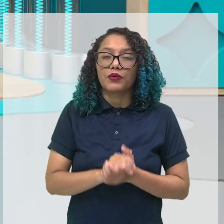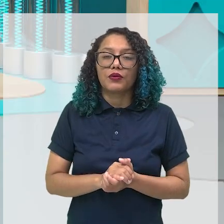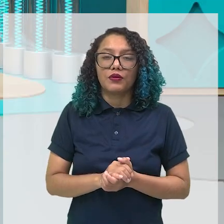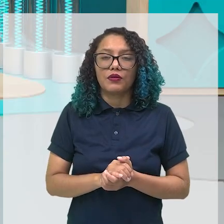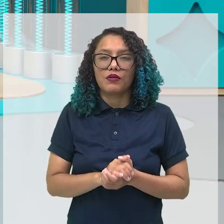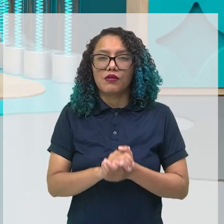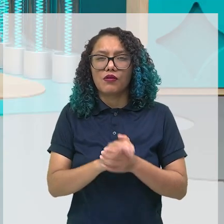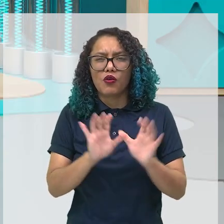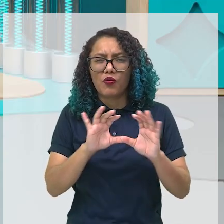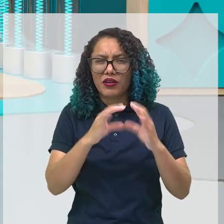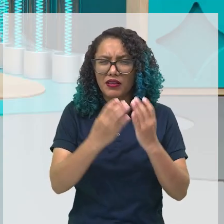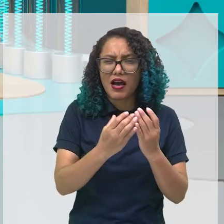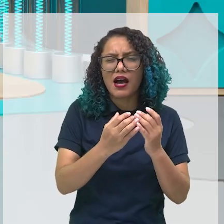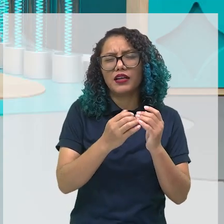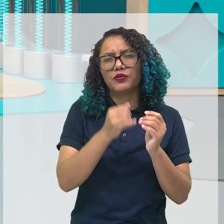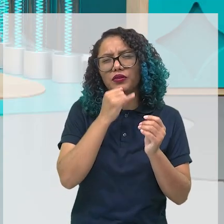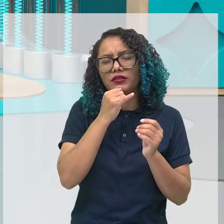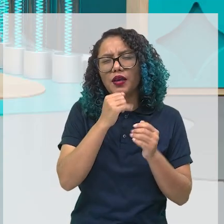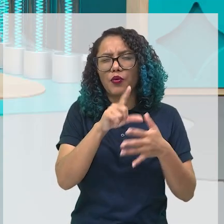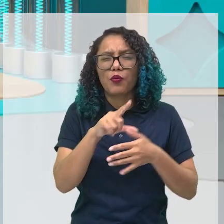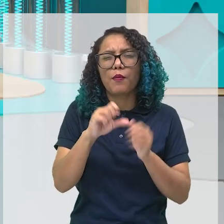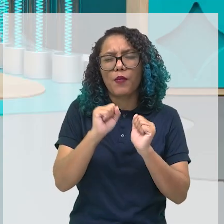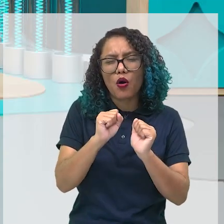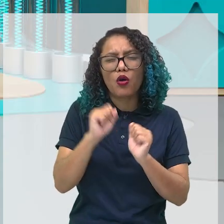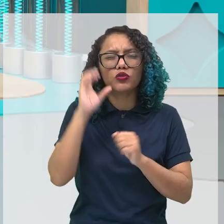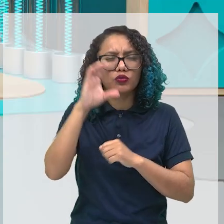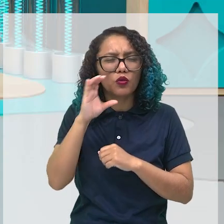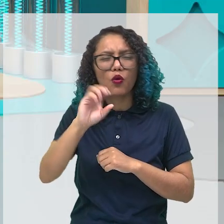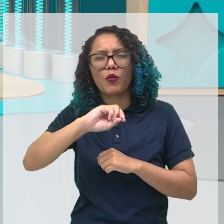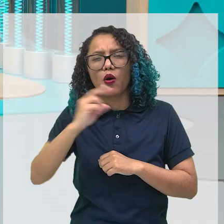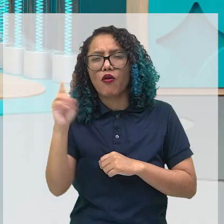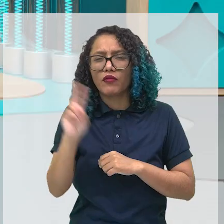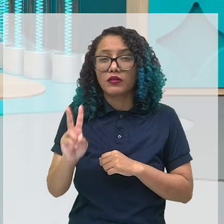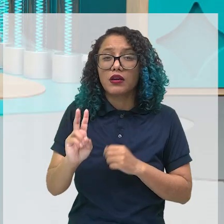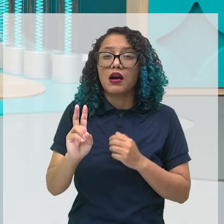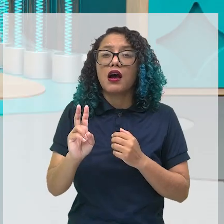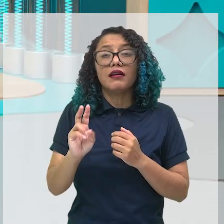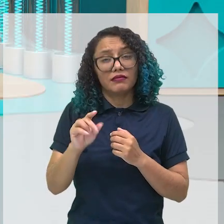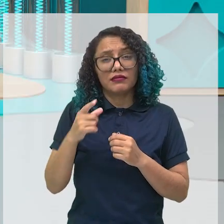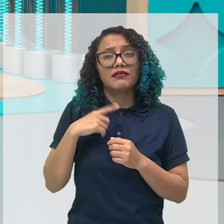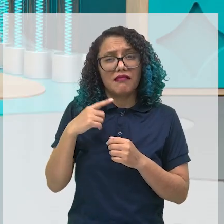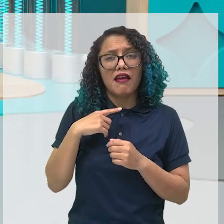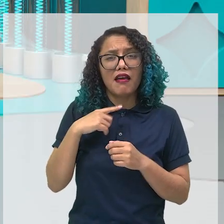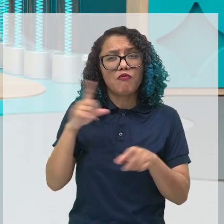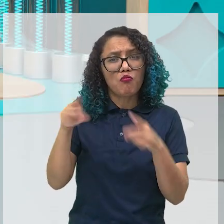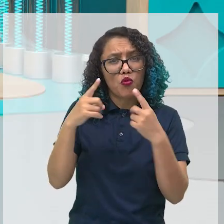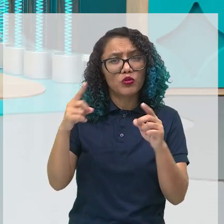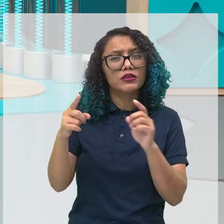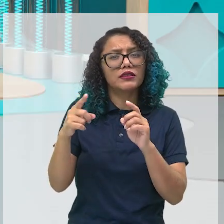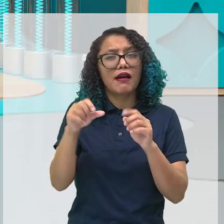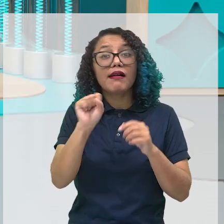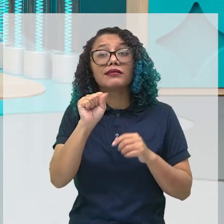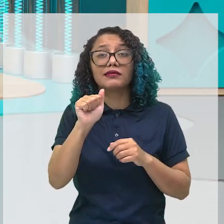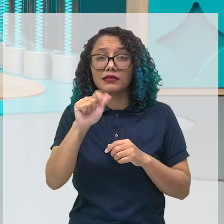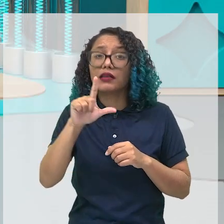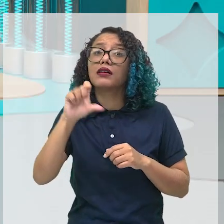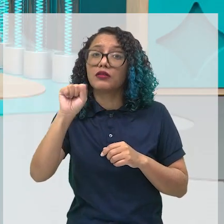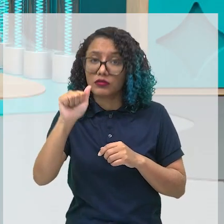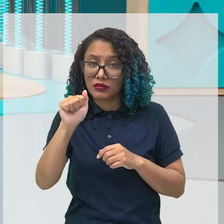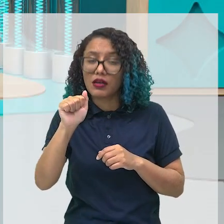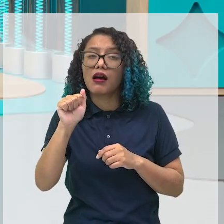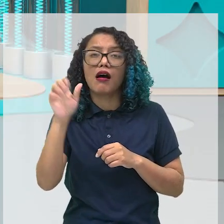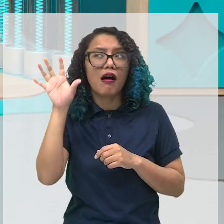de latinos, sejam venezuelanos, colombianos, a gente ouve comumente ali eles escutando a salsa. Não